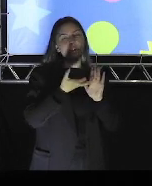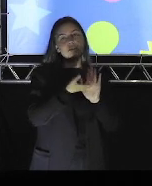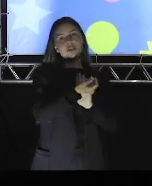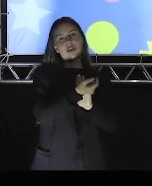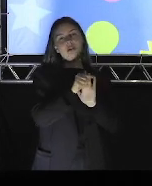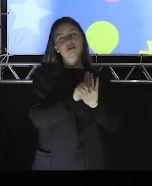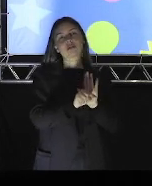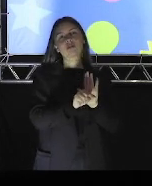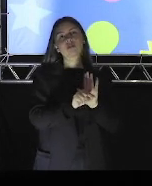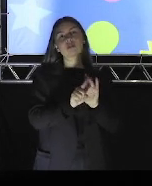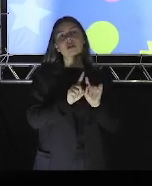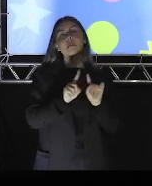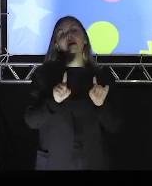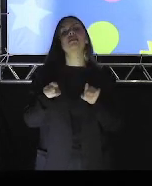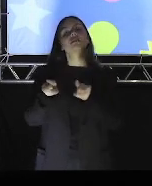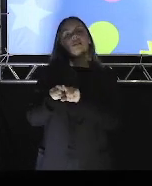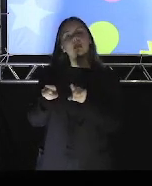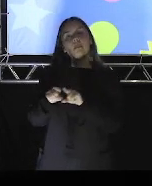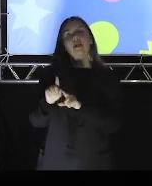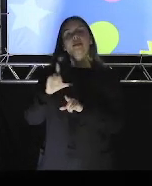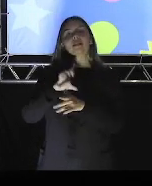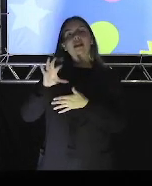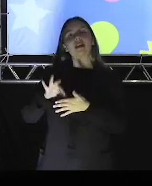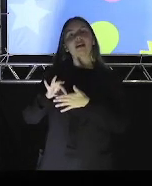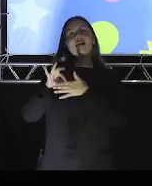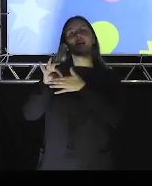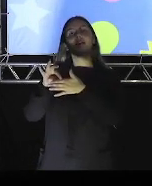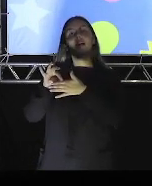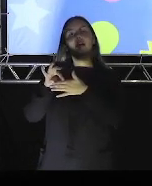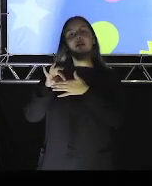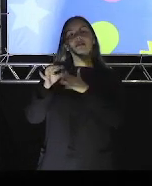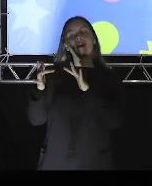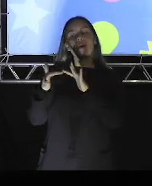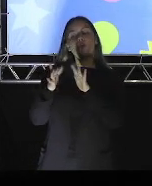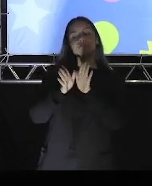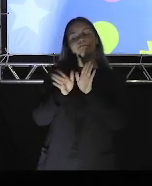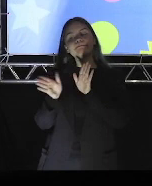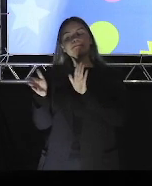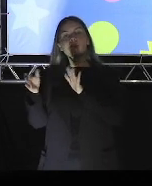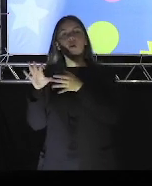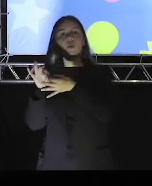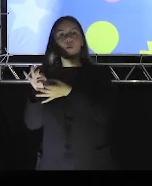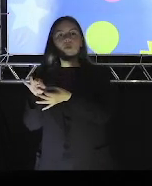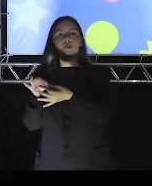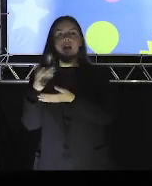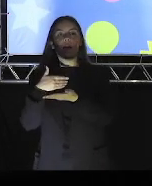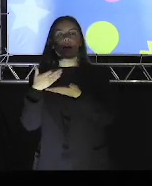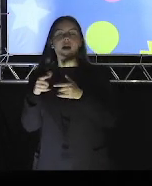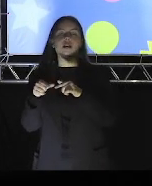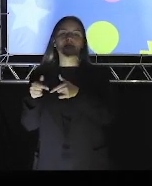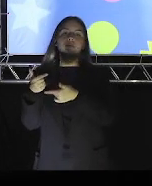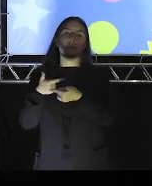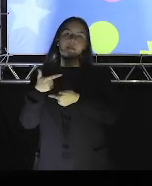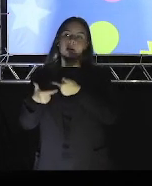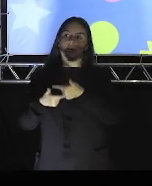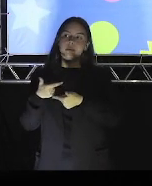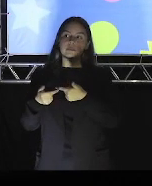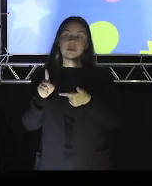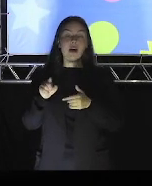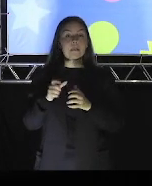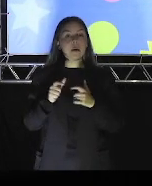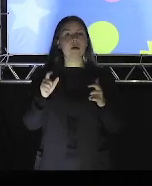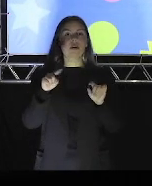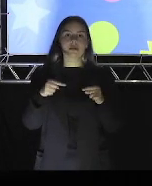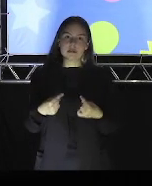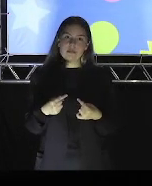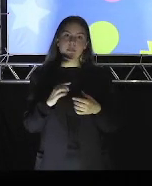agilidade, mas eu também tenho uma liderança indireta dentro de um contexto ali que eu estou atuando. Então, esse é um grande